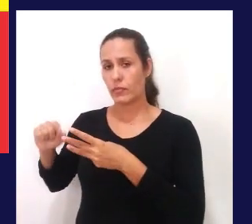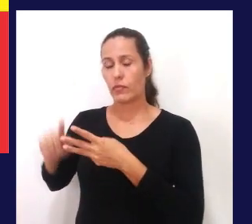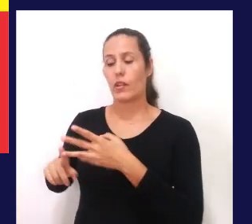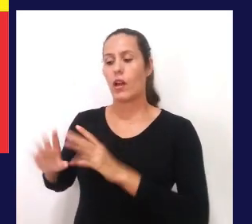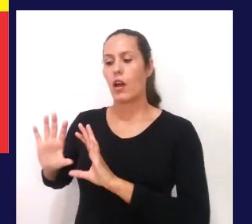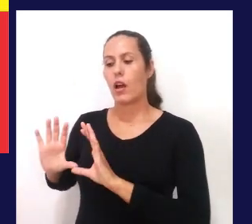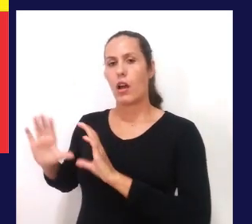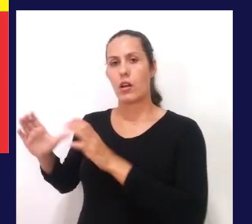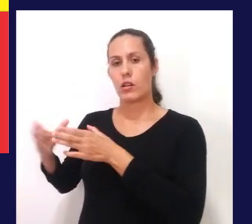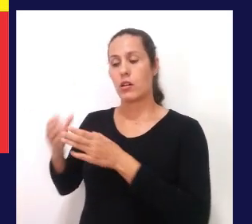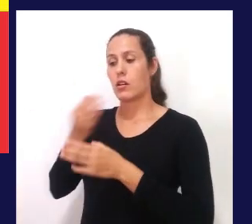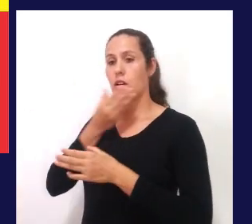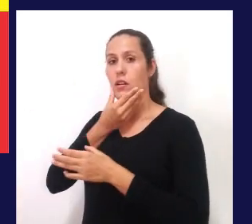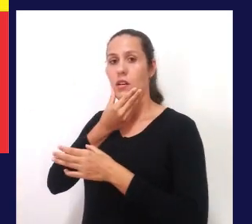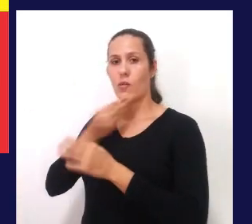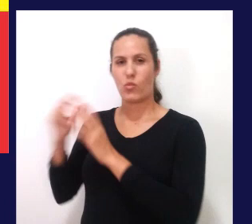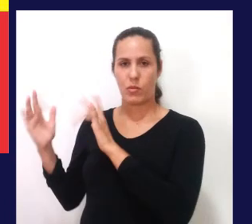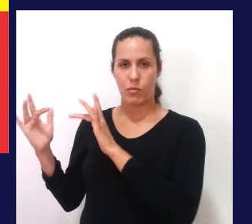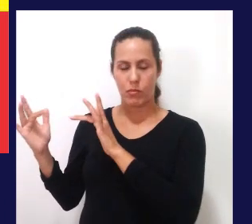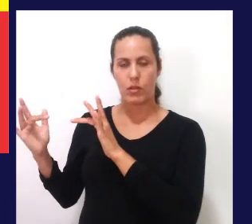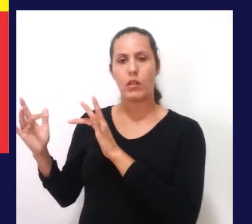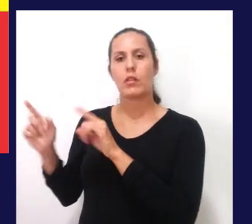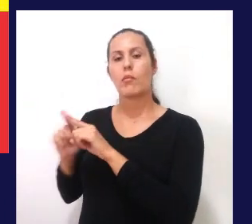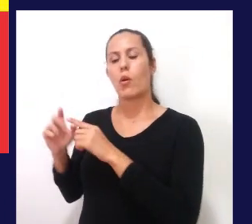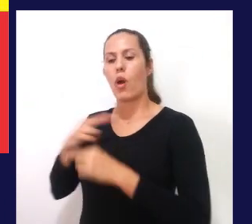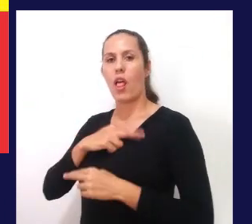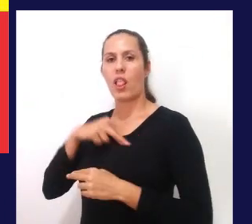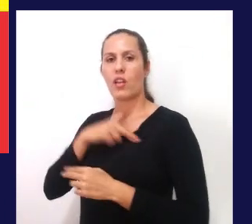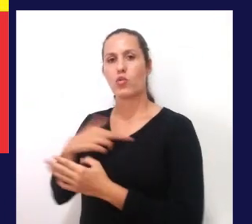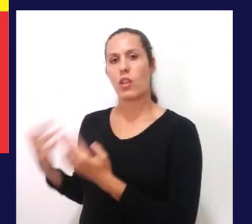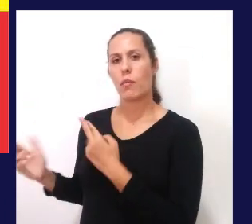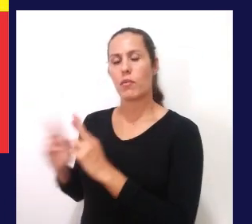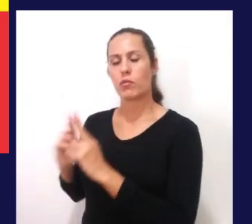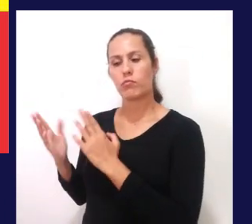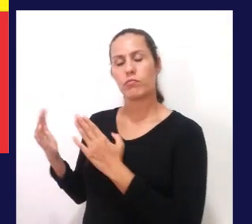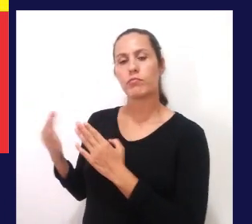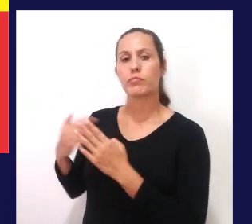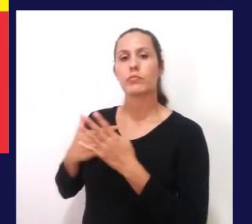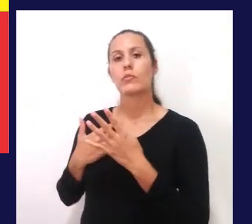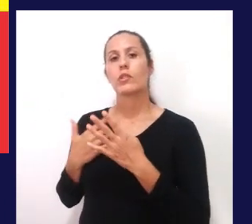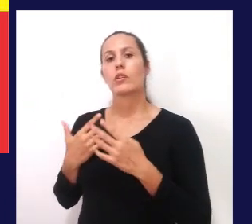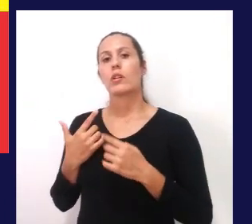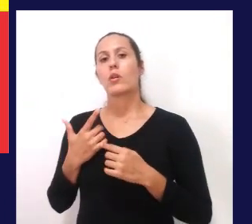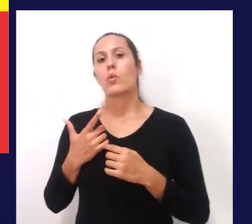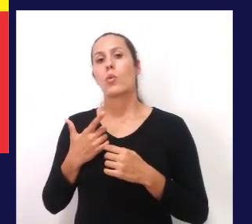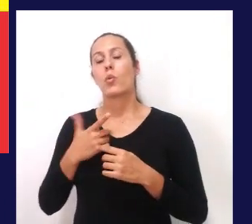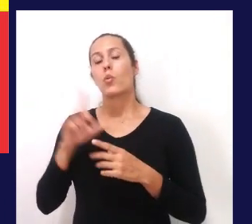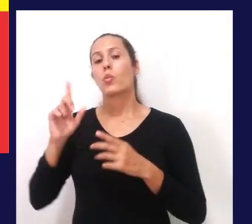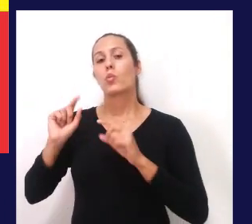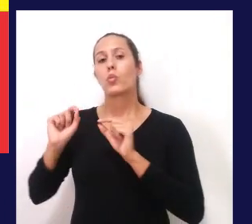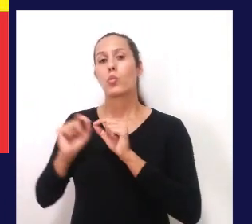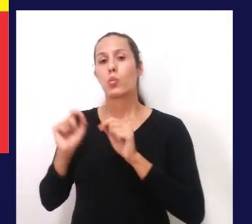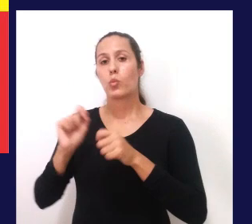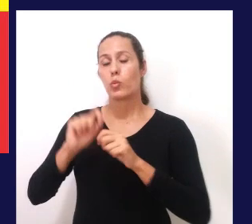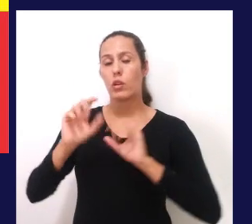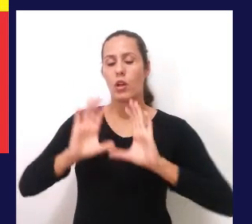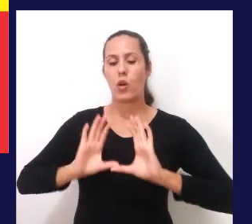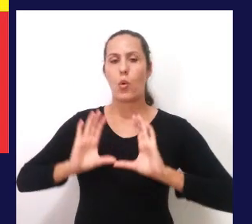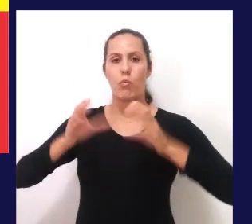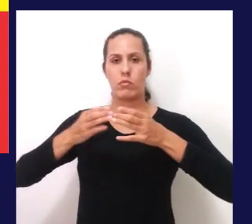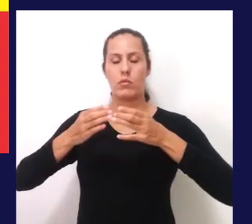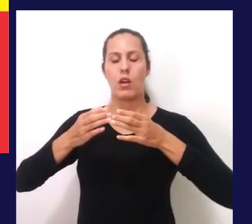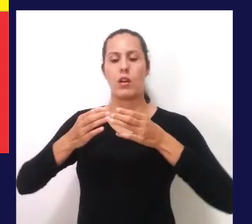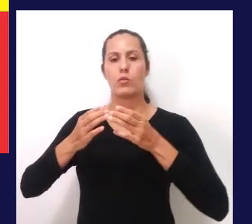ao companheiro e ao relacionamento romântico. E fatores também que são comunitários